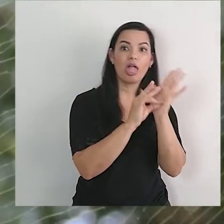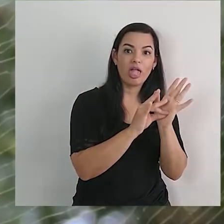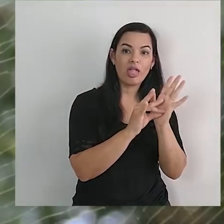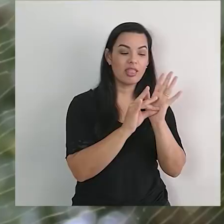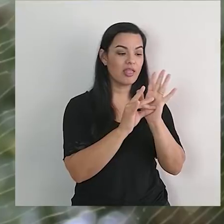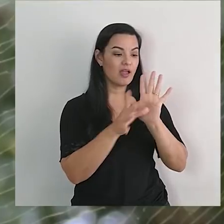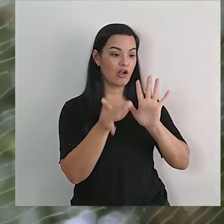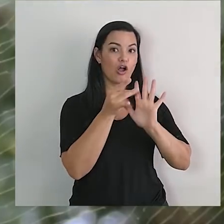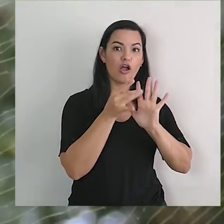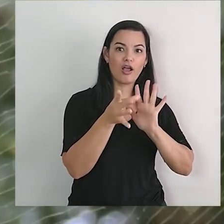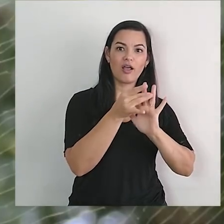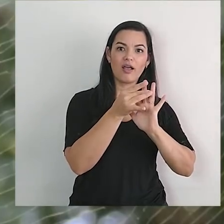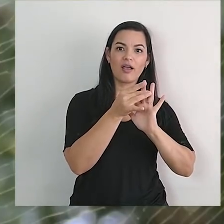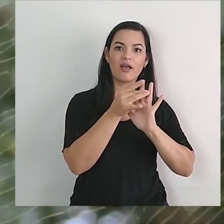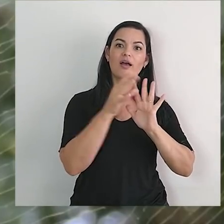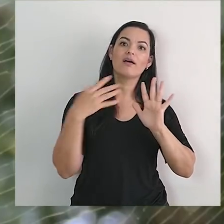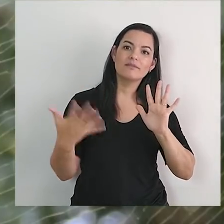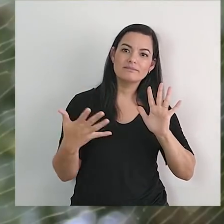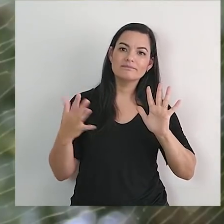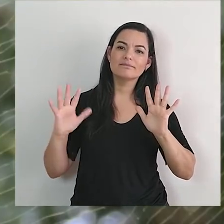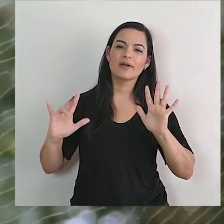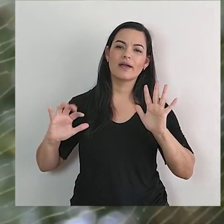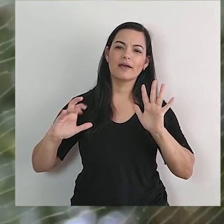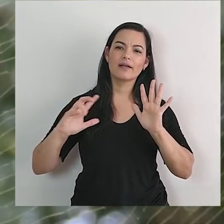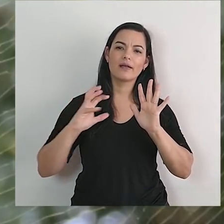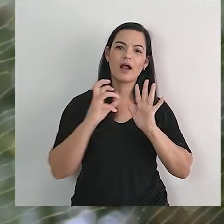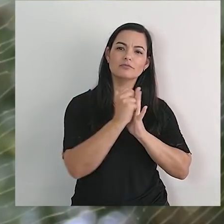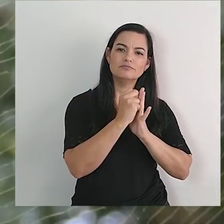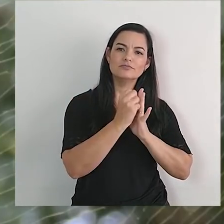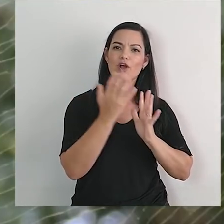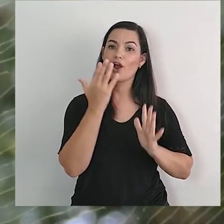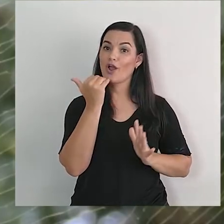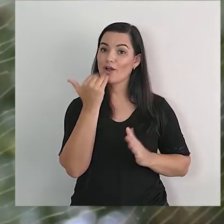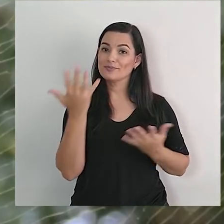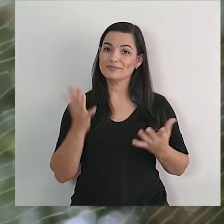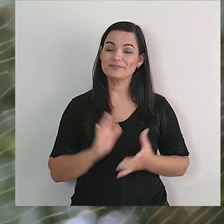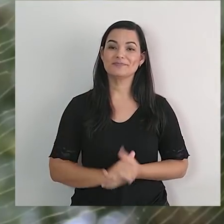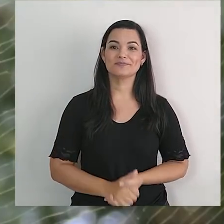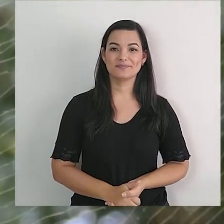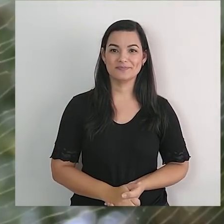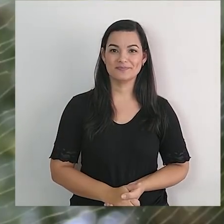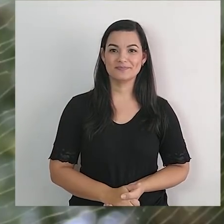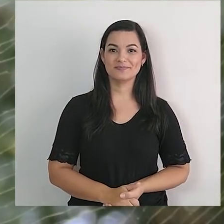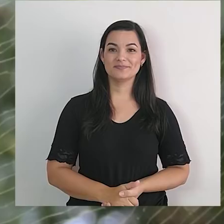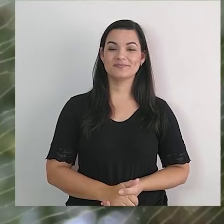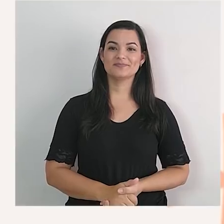virando assim comida para as aranhas.